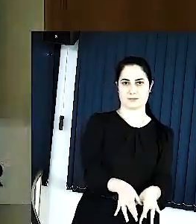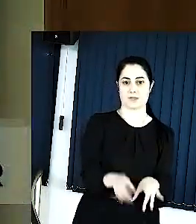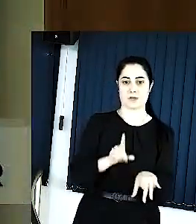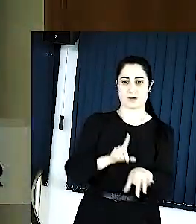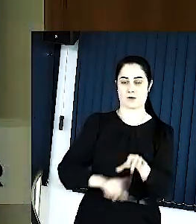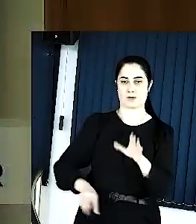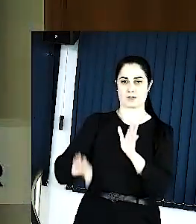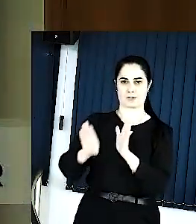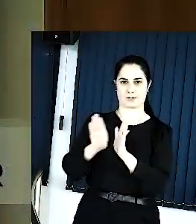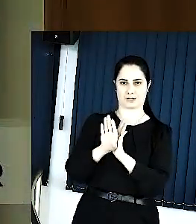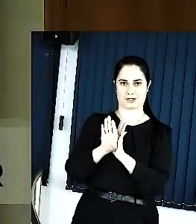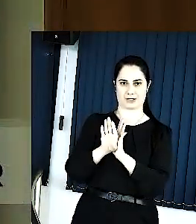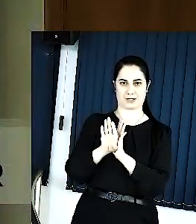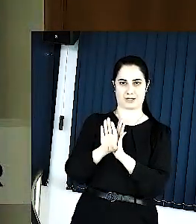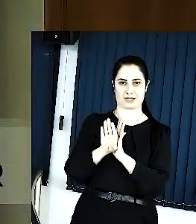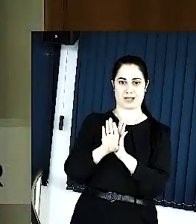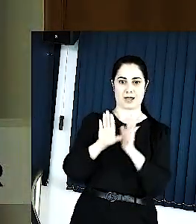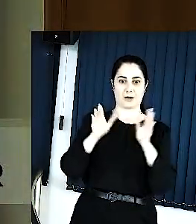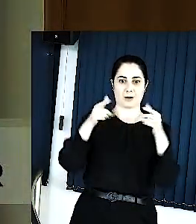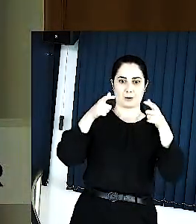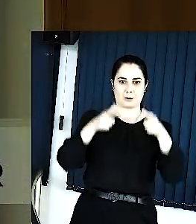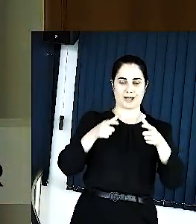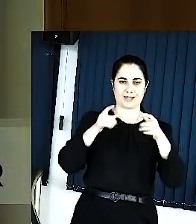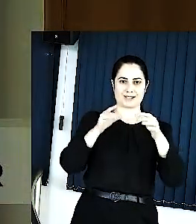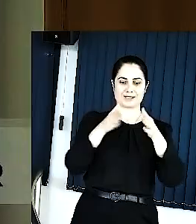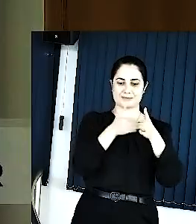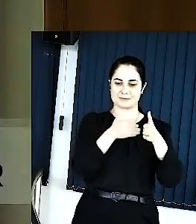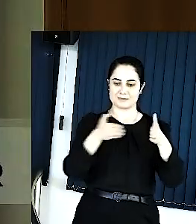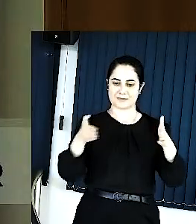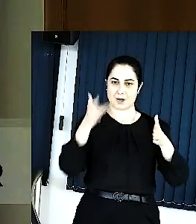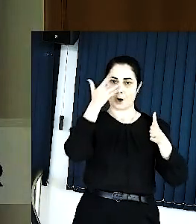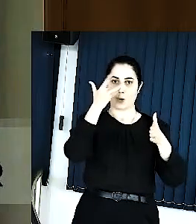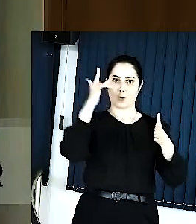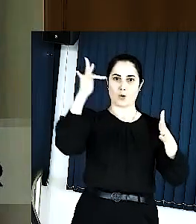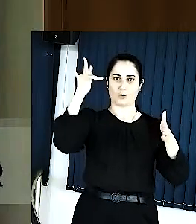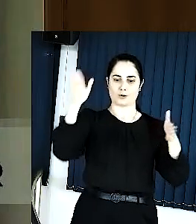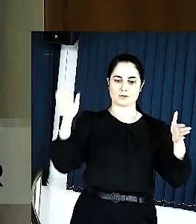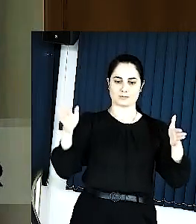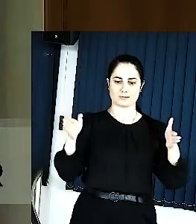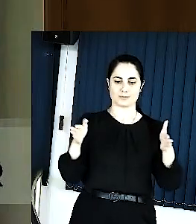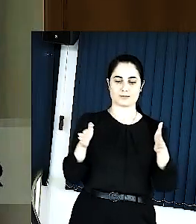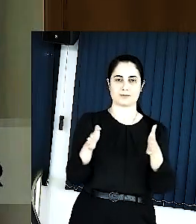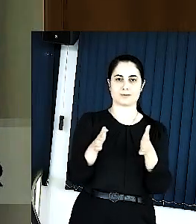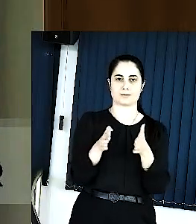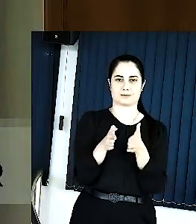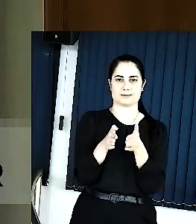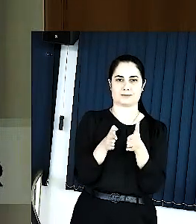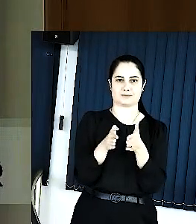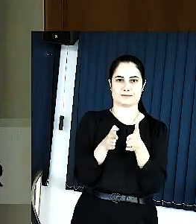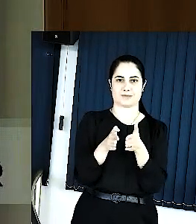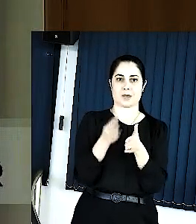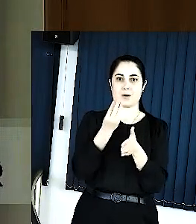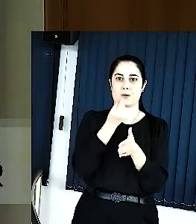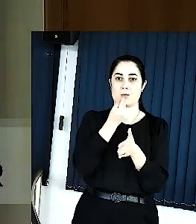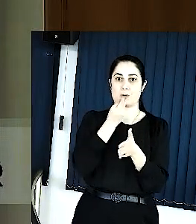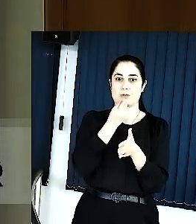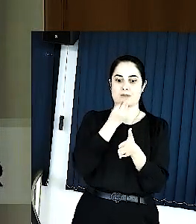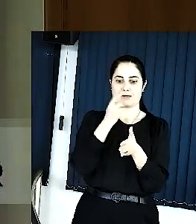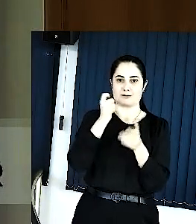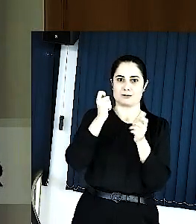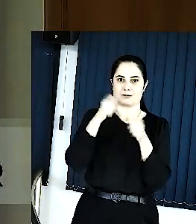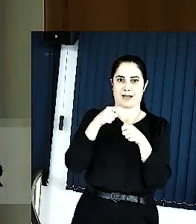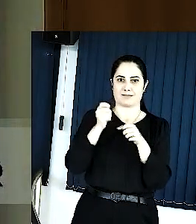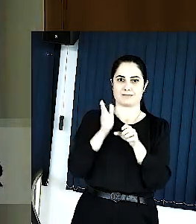eles chegam, a janela de ouro estreitou. E o período, a chance que a gente tinha de